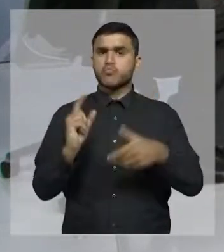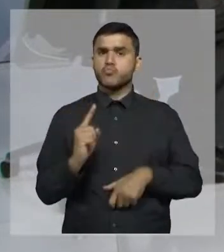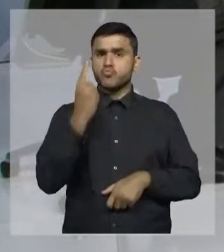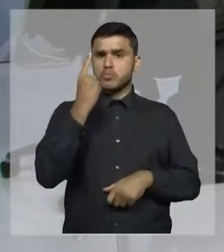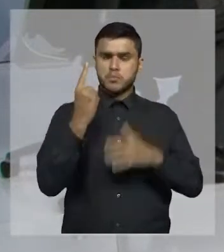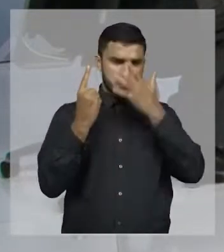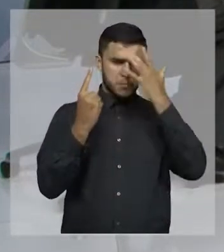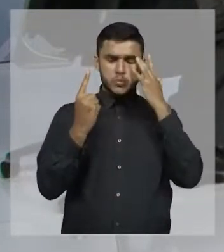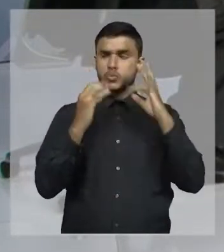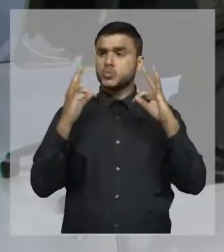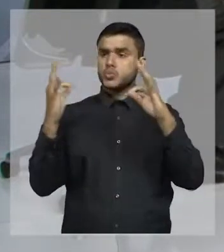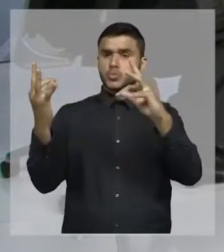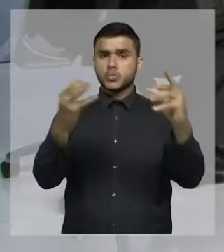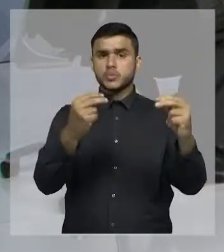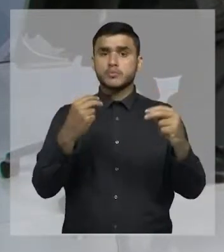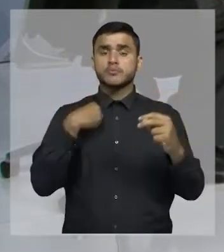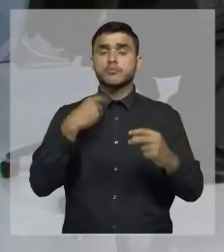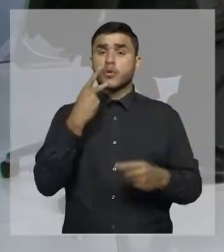o entorno